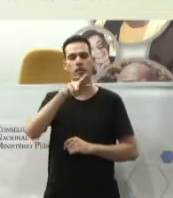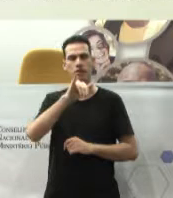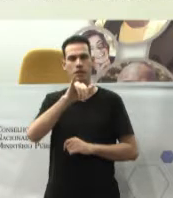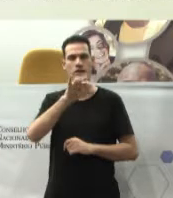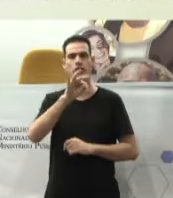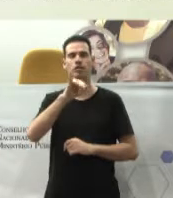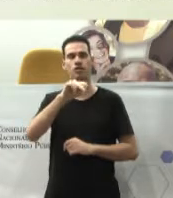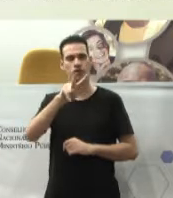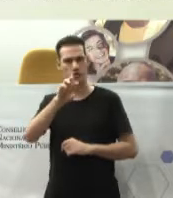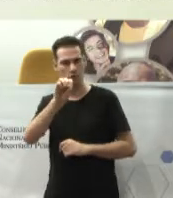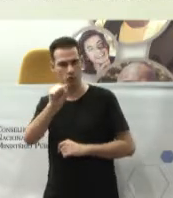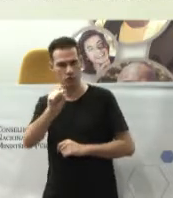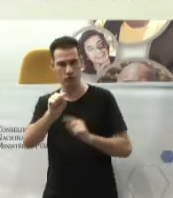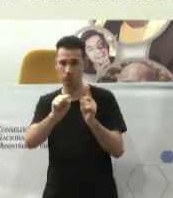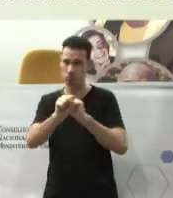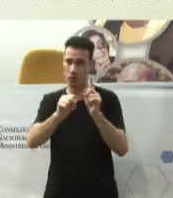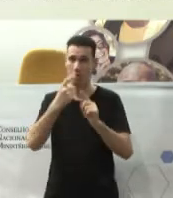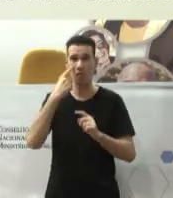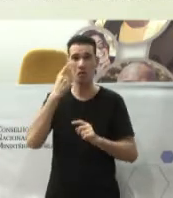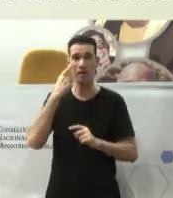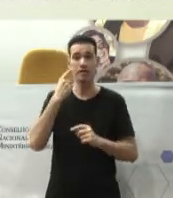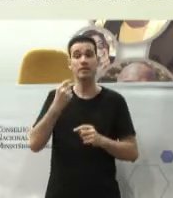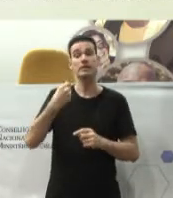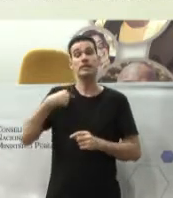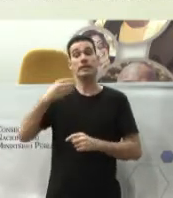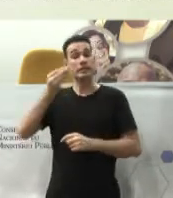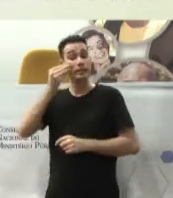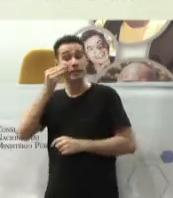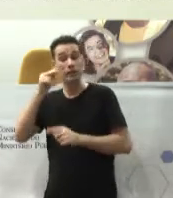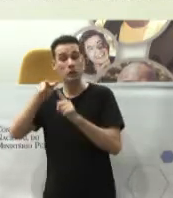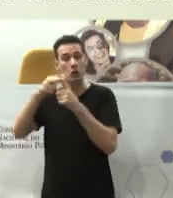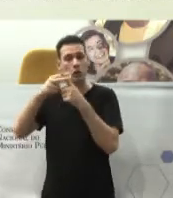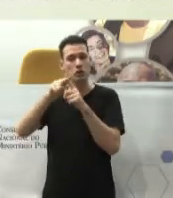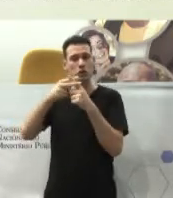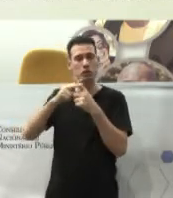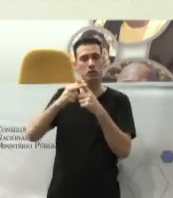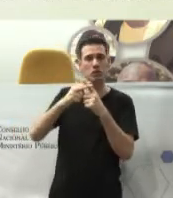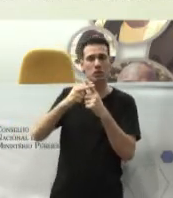a política para o futuro, mas também visam corrigir os erros do passado.